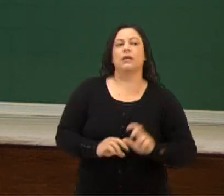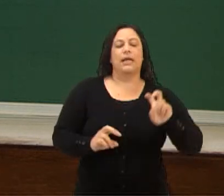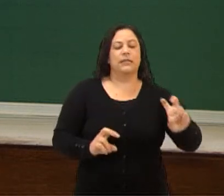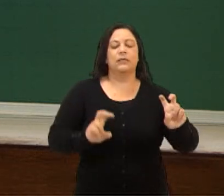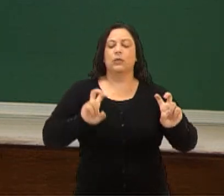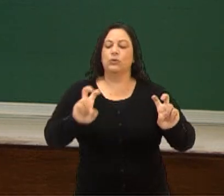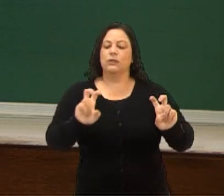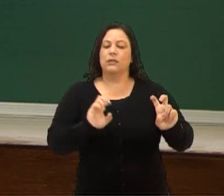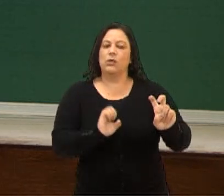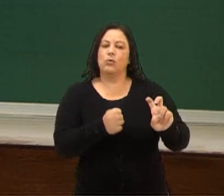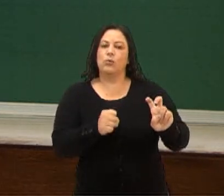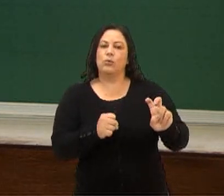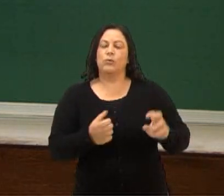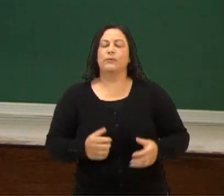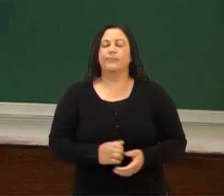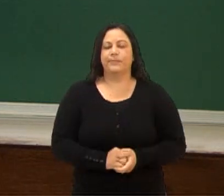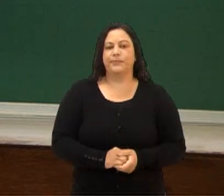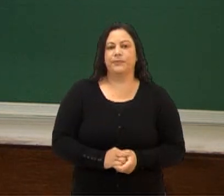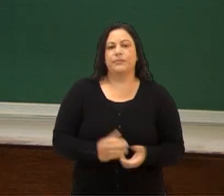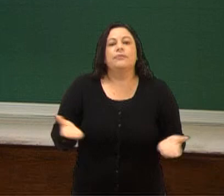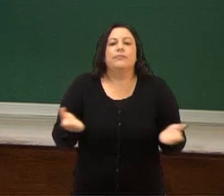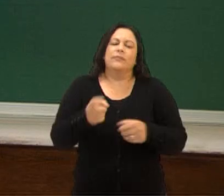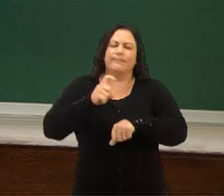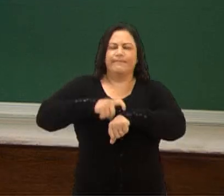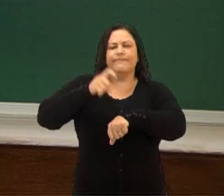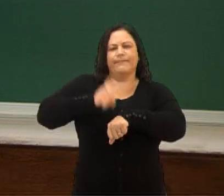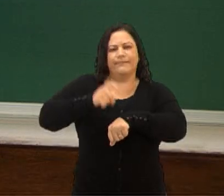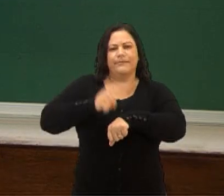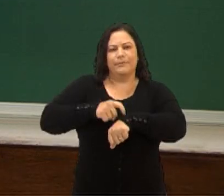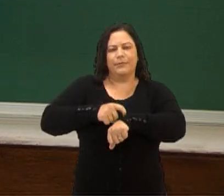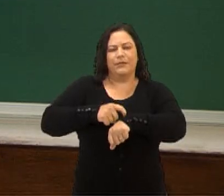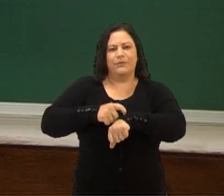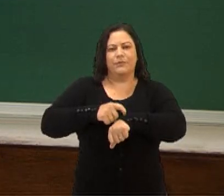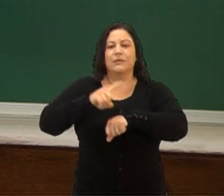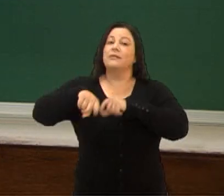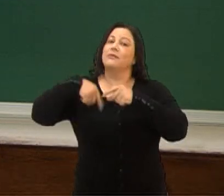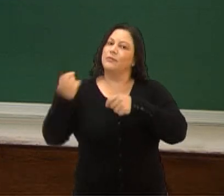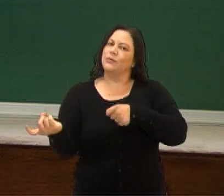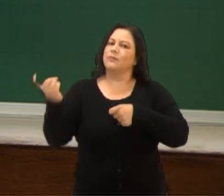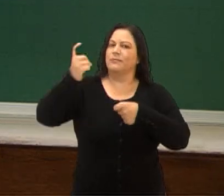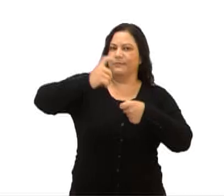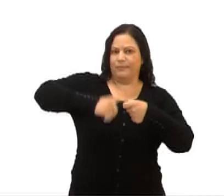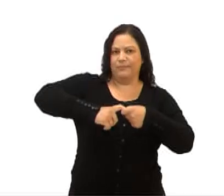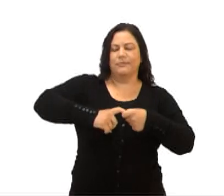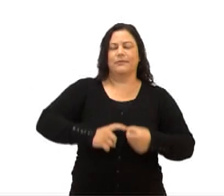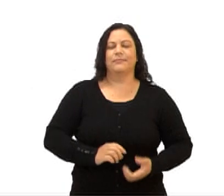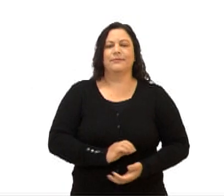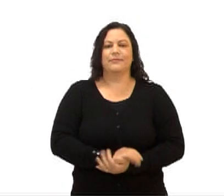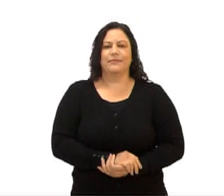8. Eu vou dar uns minutinhos para vocês e volto com a correção dessa questão.